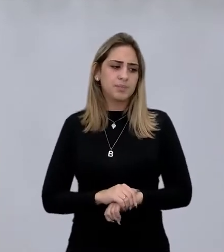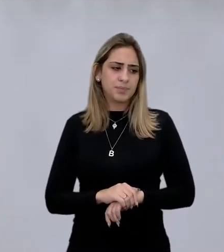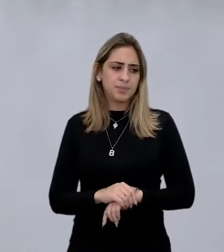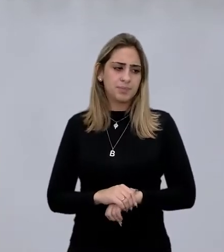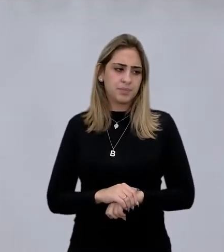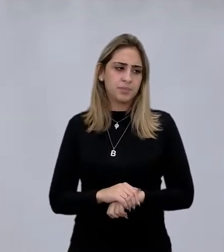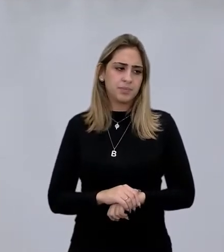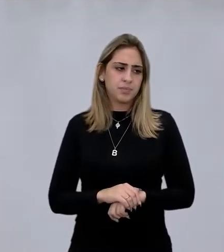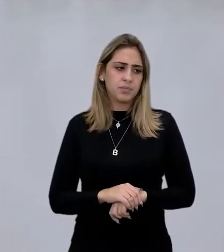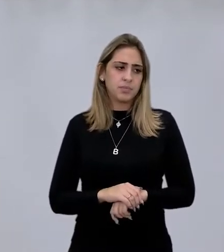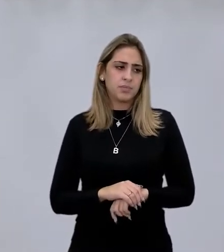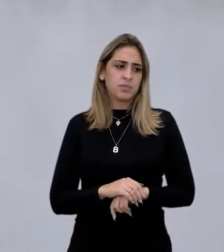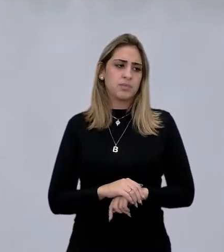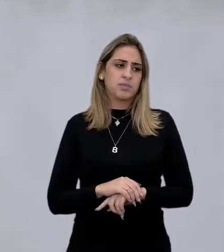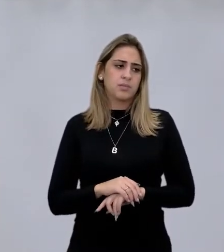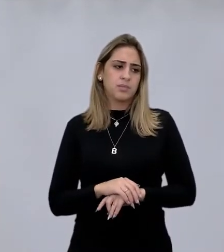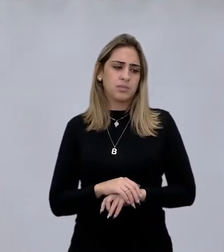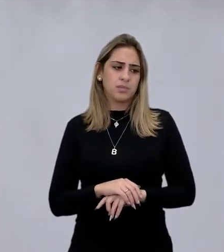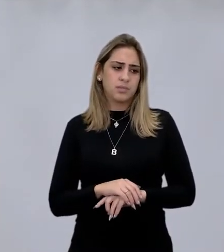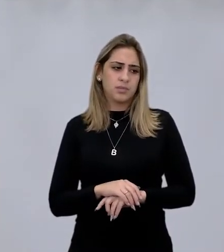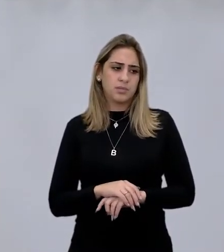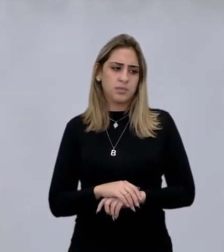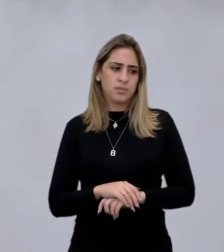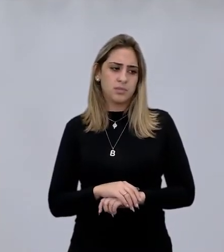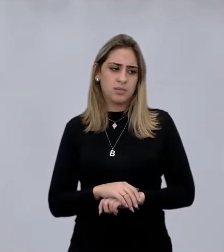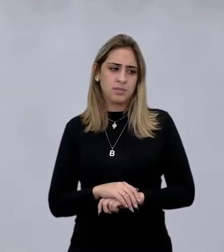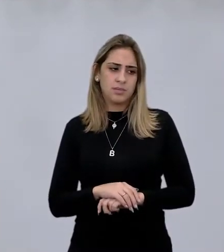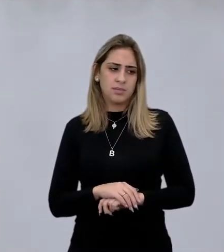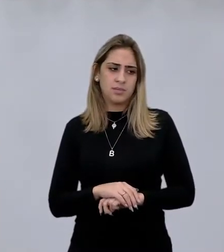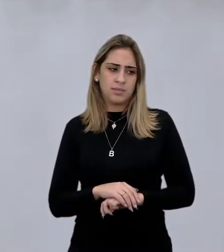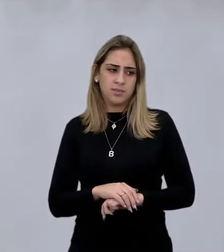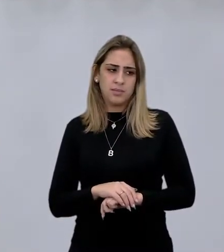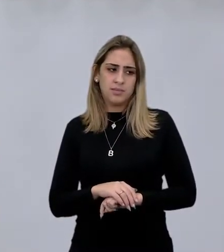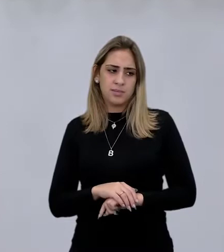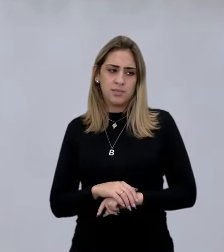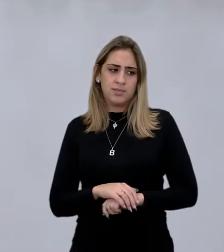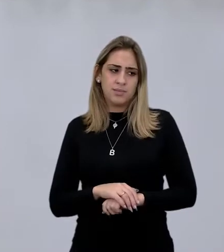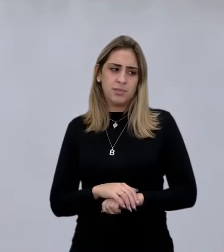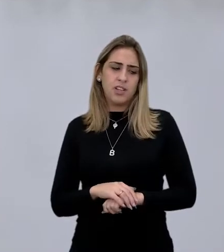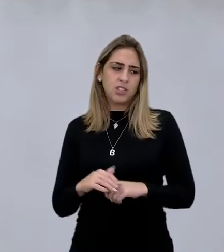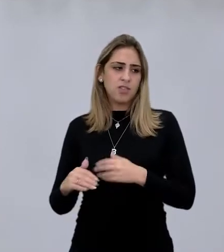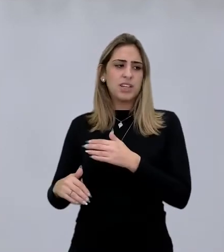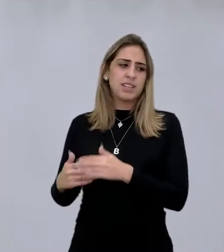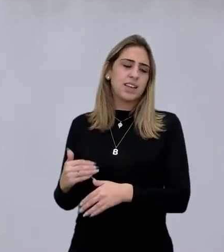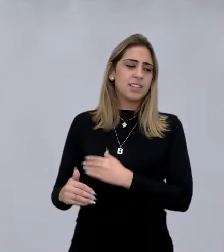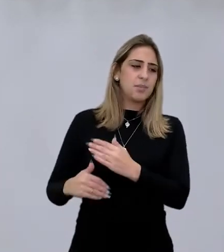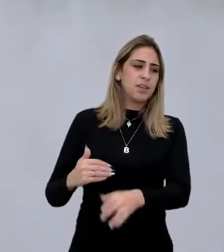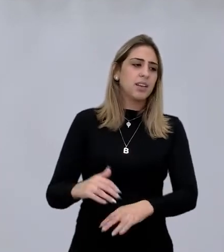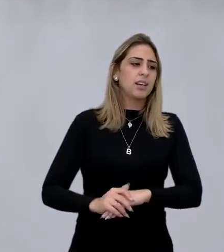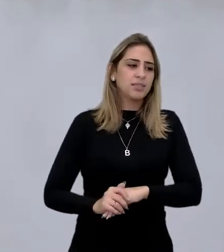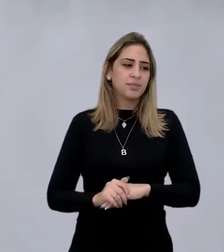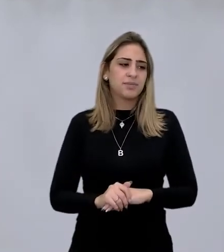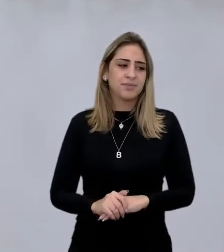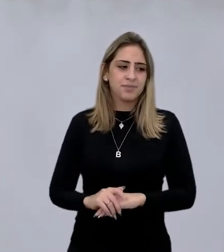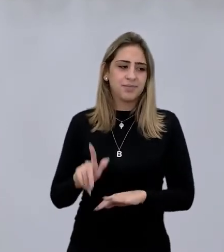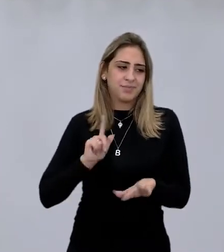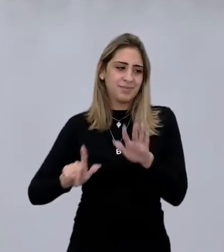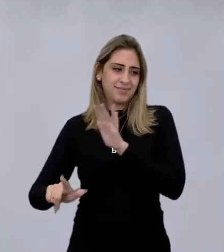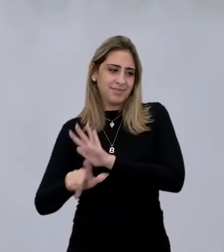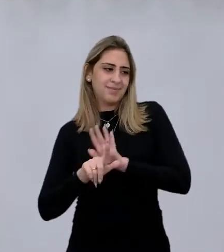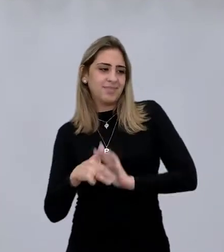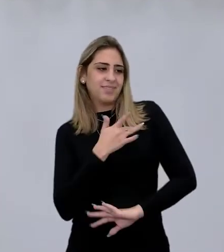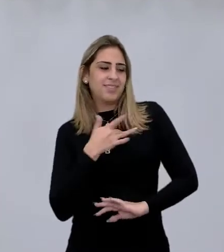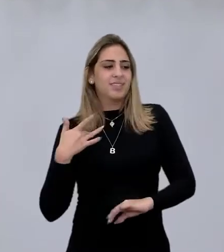maneira com que a gente se relaciona. Talvez a gente possa pensar que a lei do álcool e do tabagismo são leis de